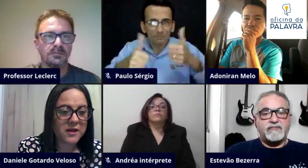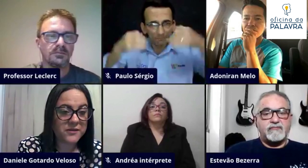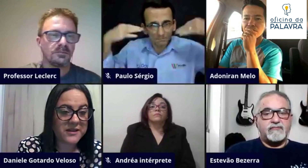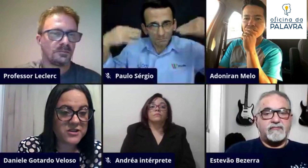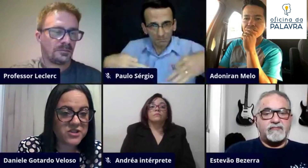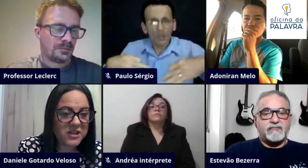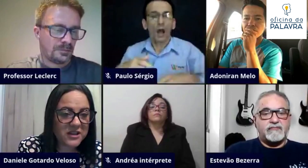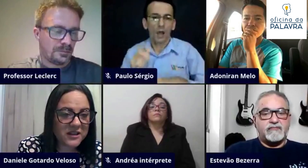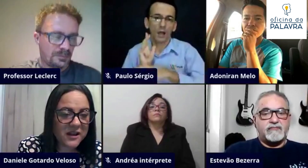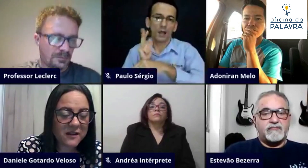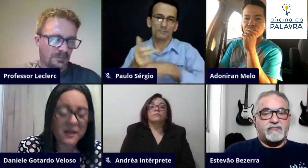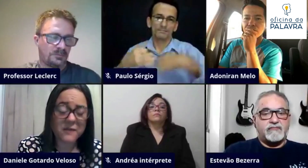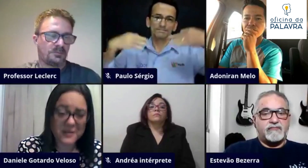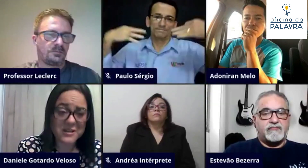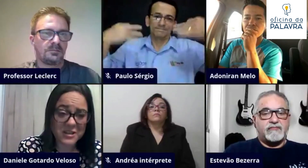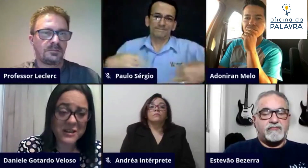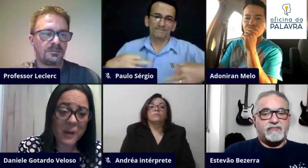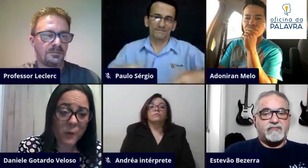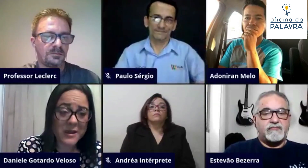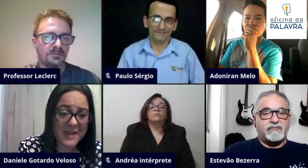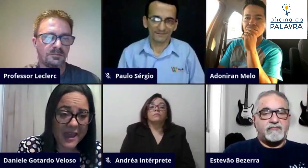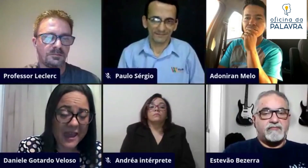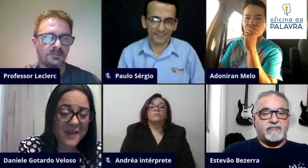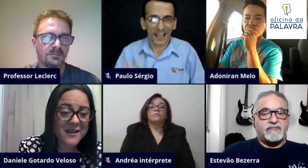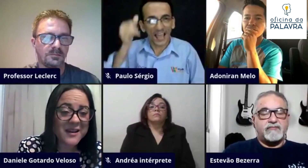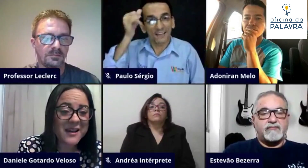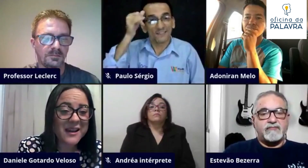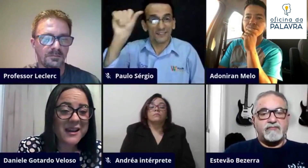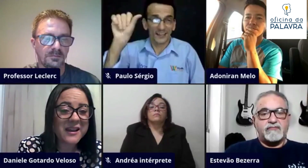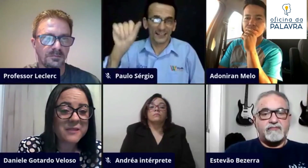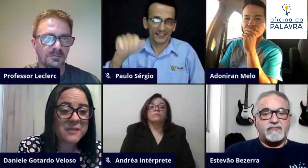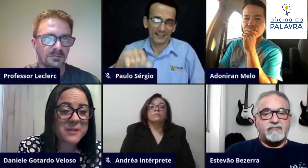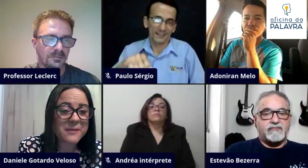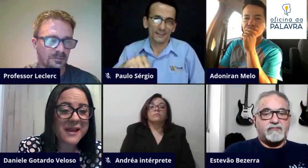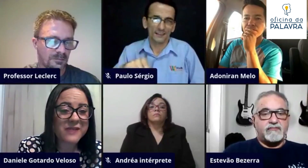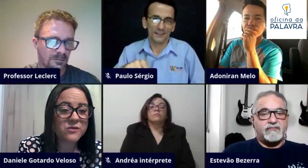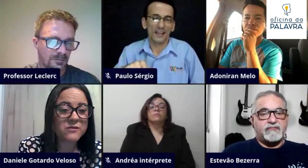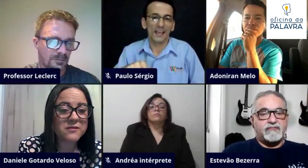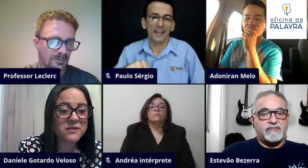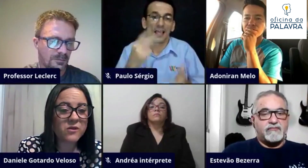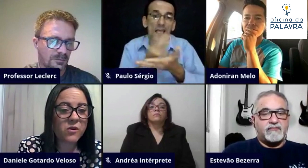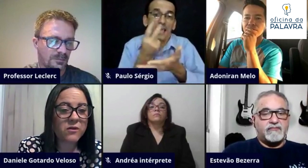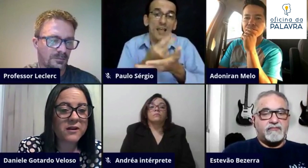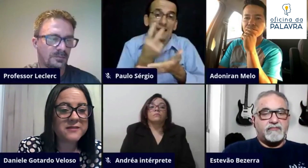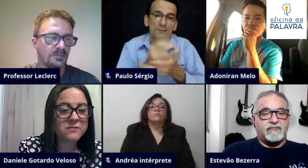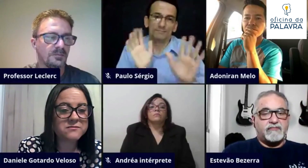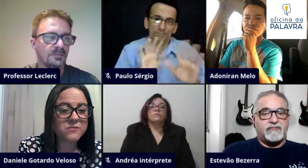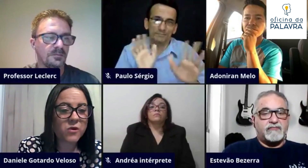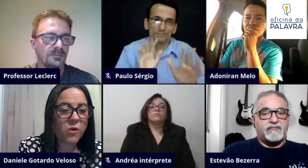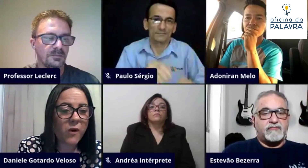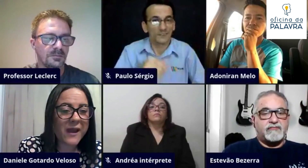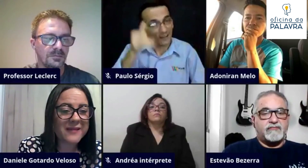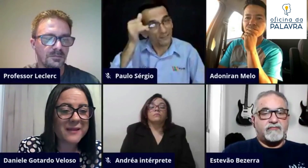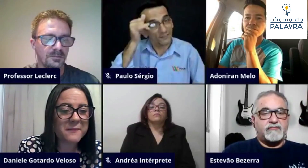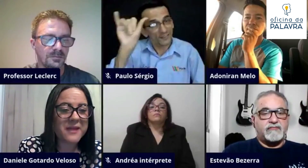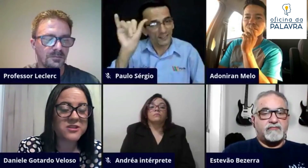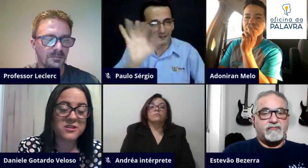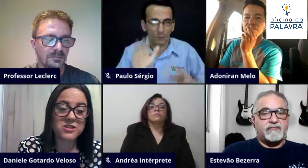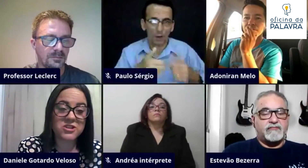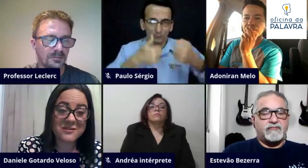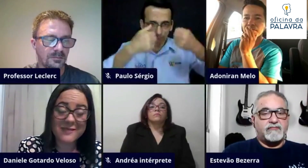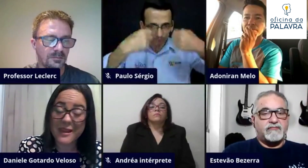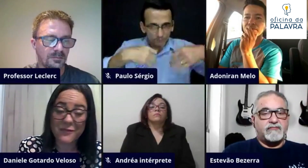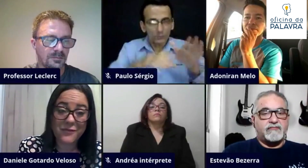então, fidedigna ao que é, e temos trabalhado, então,